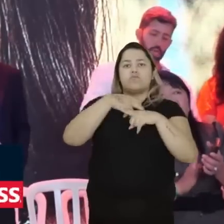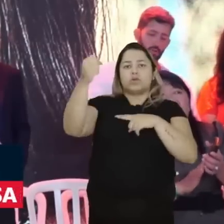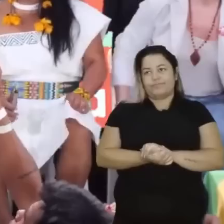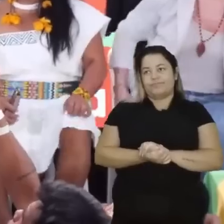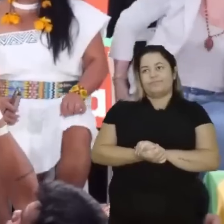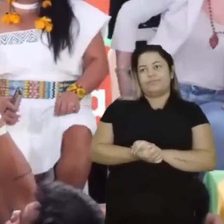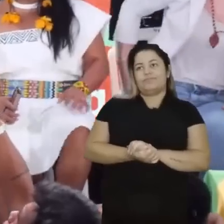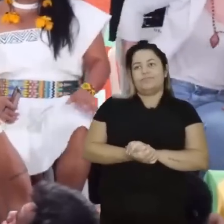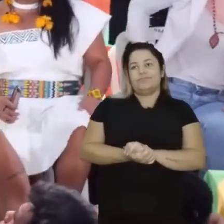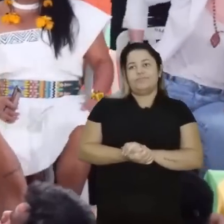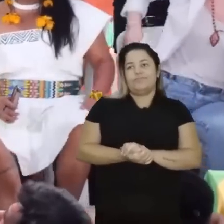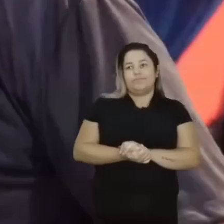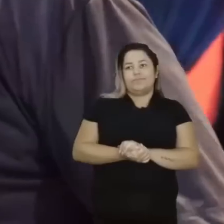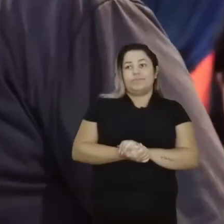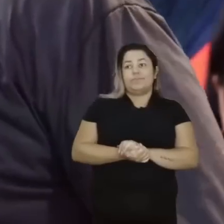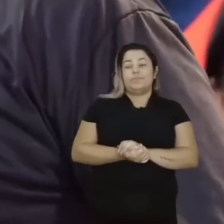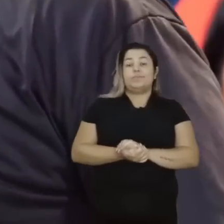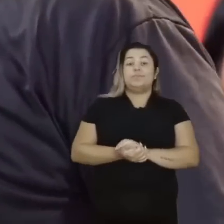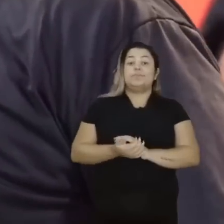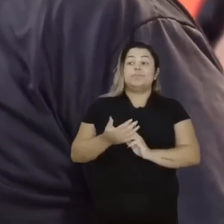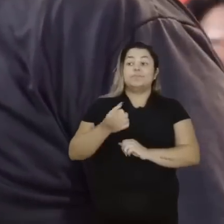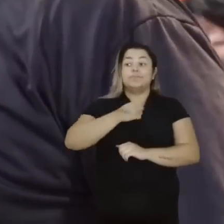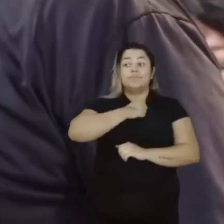abraço. Queridos